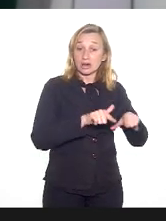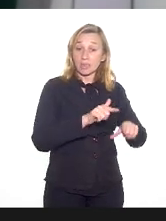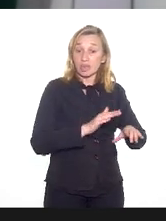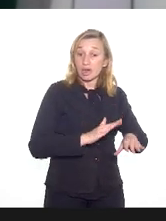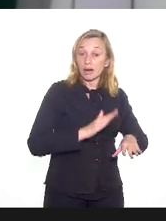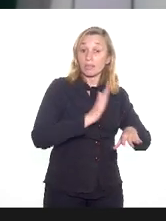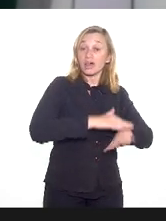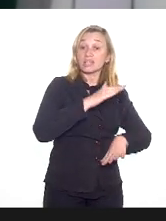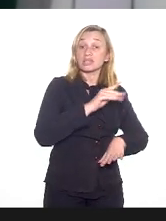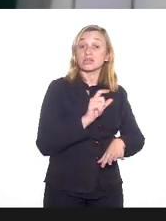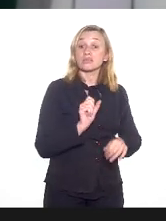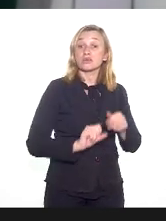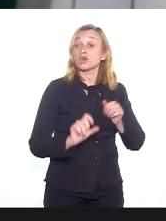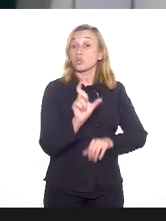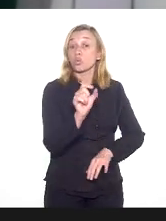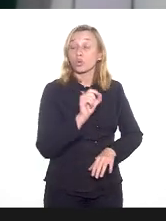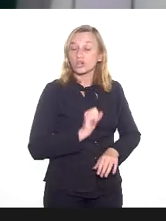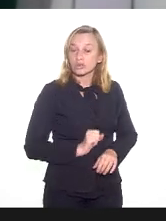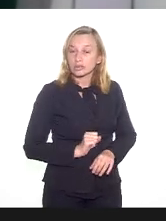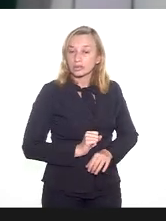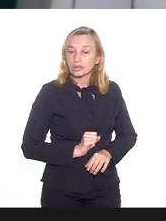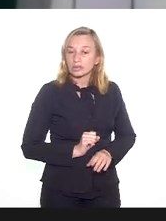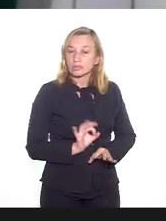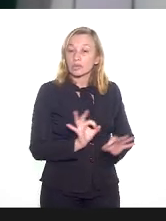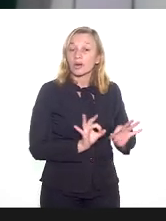foram sendo estabelecidos